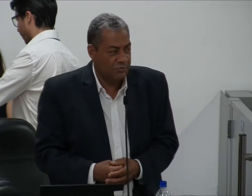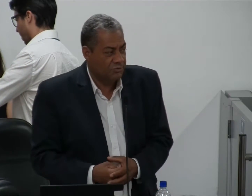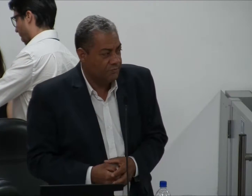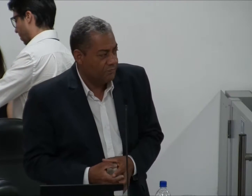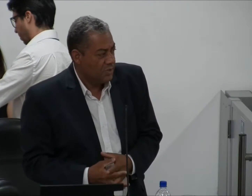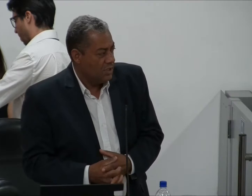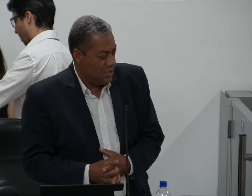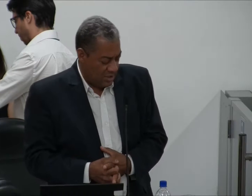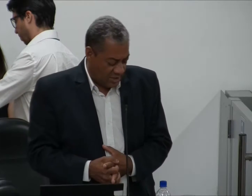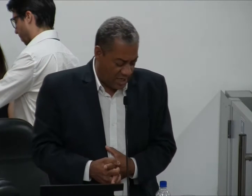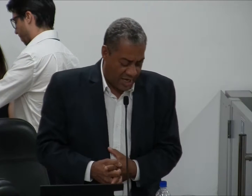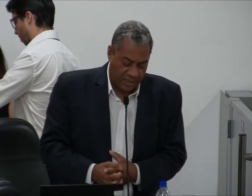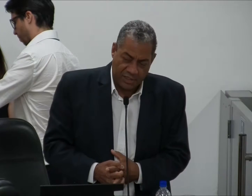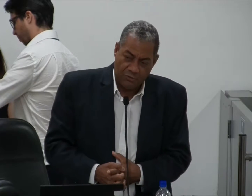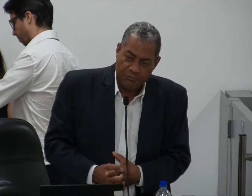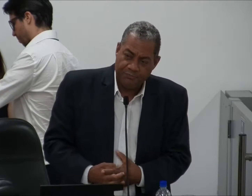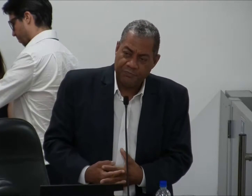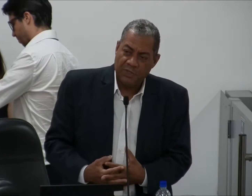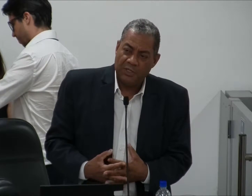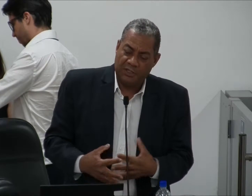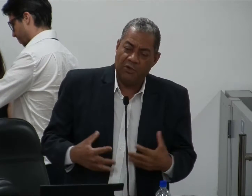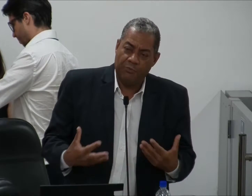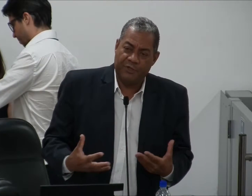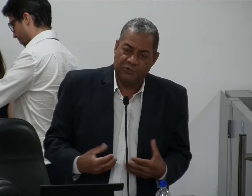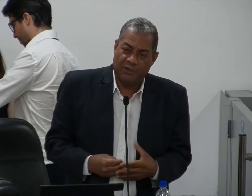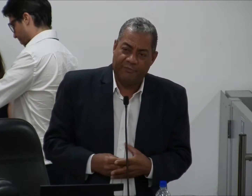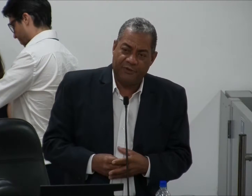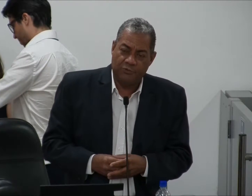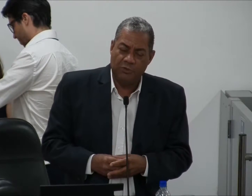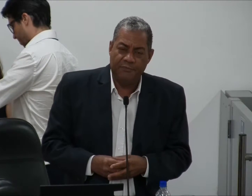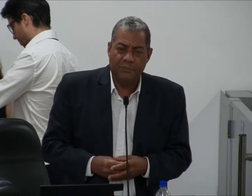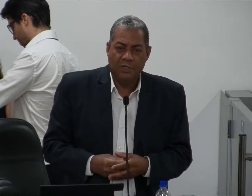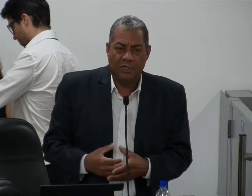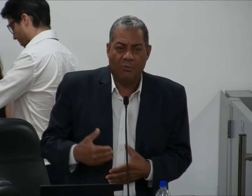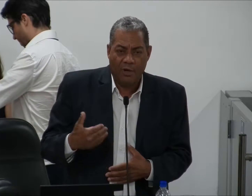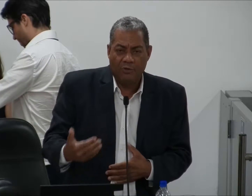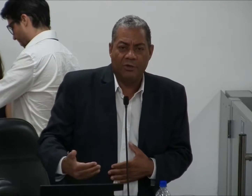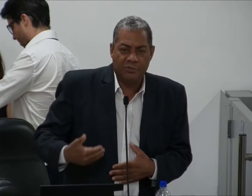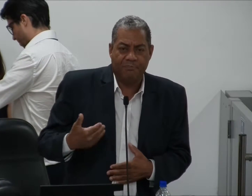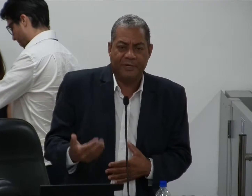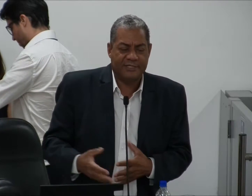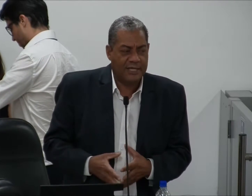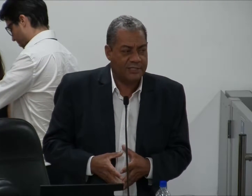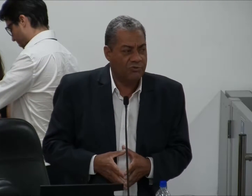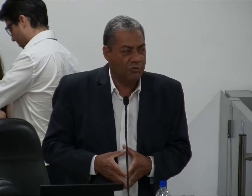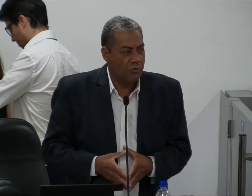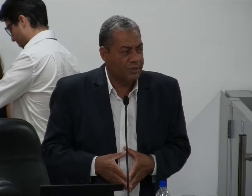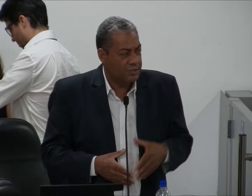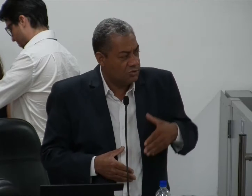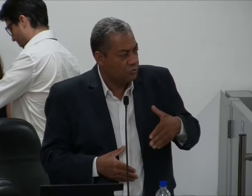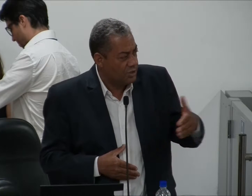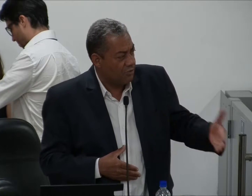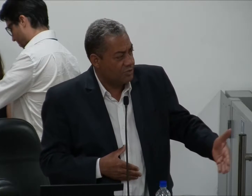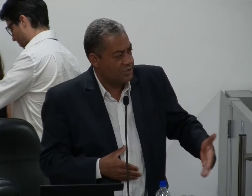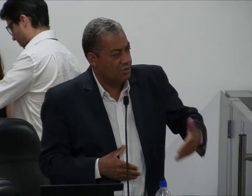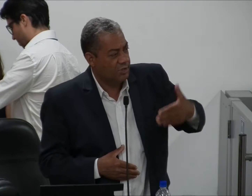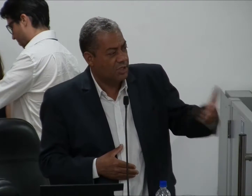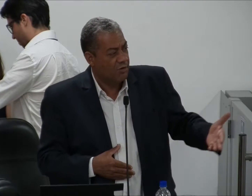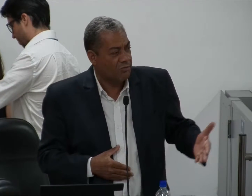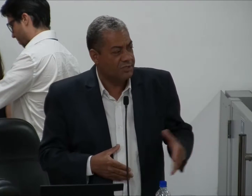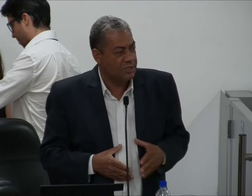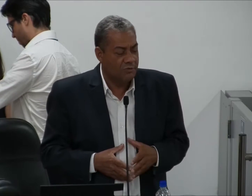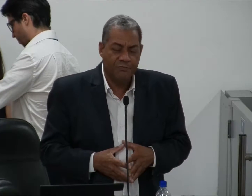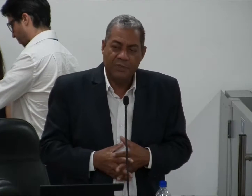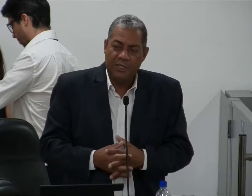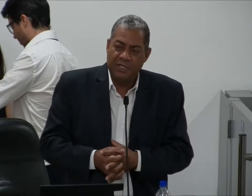desse assunto, tem a CRIU, tem o pessoal da prefeitura. Então é uma reunião de prestação de conta de tudo que aconteceu, que